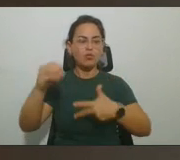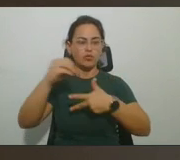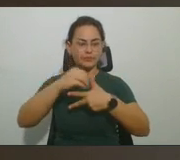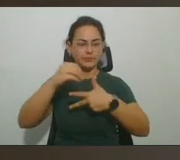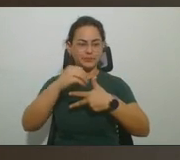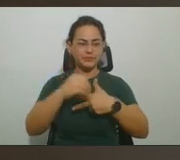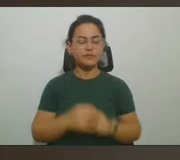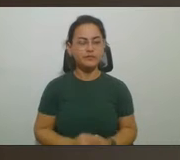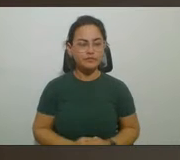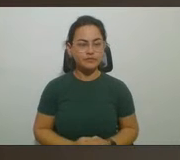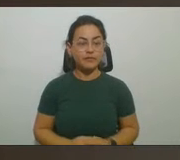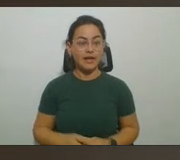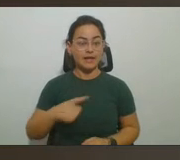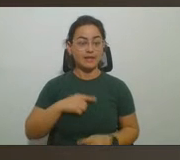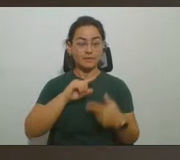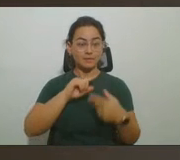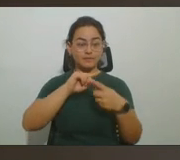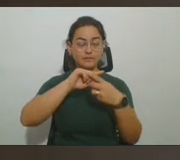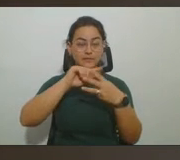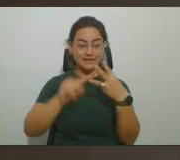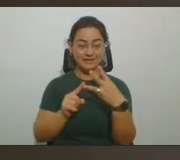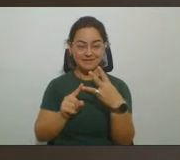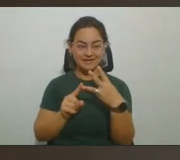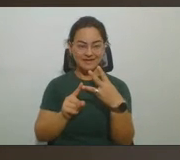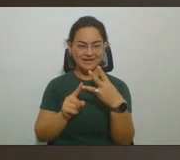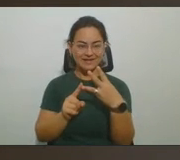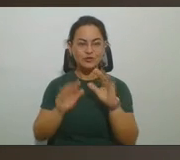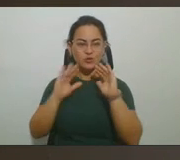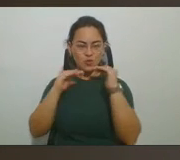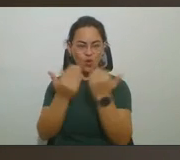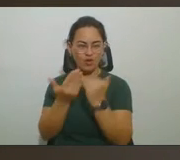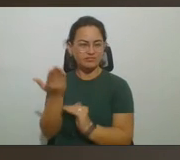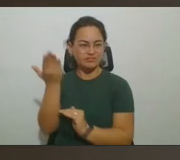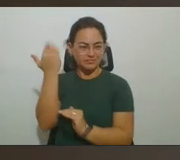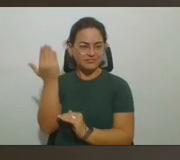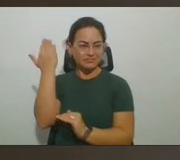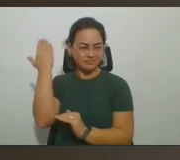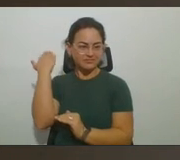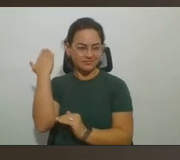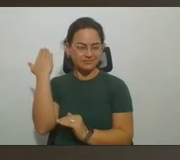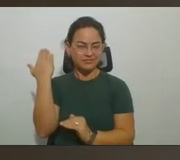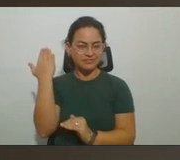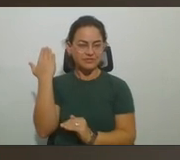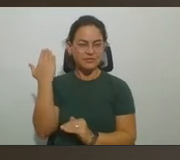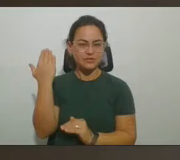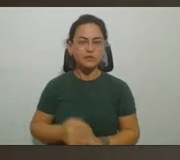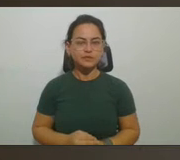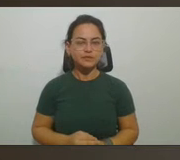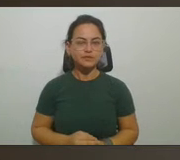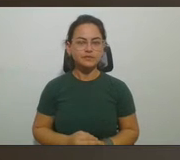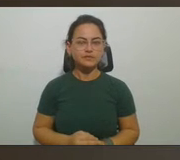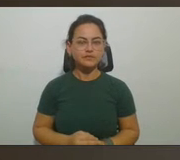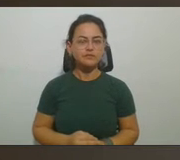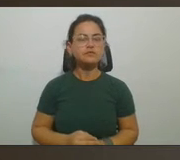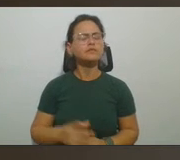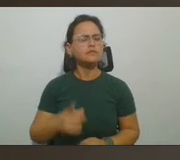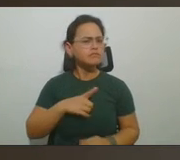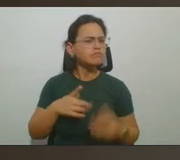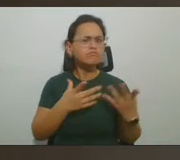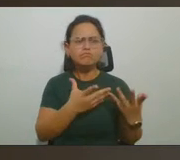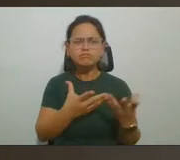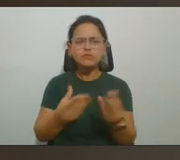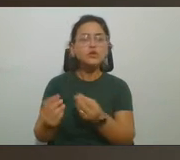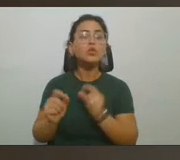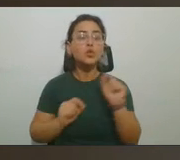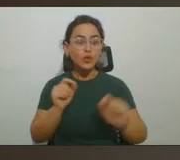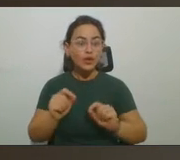trilhados, nessas três edições anteriores do Congresso Ibero-Americano, muito se contribuiu para